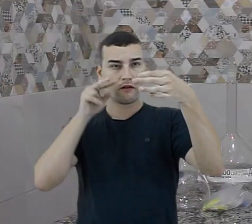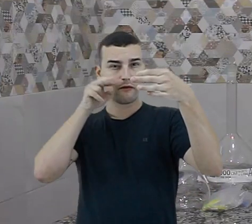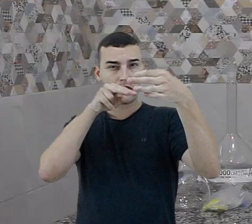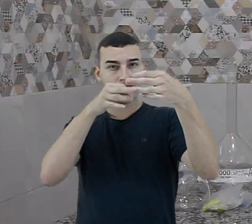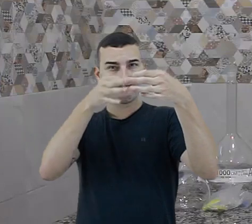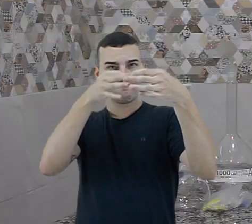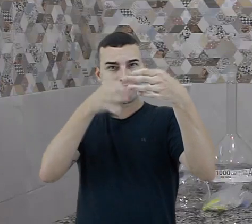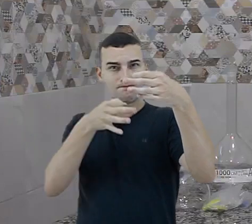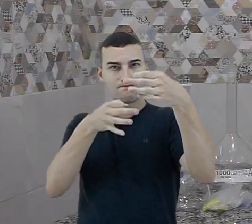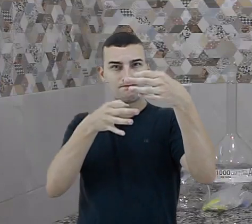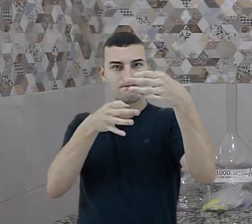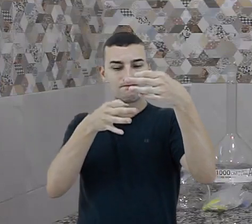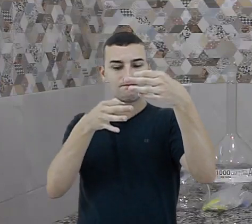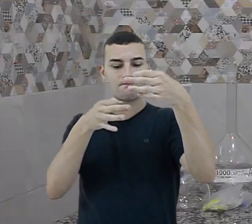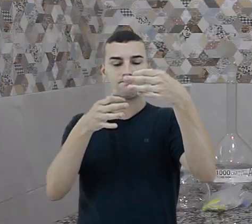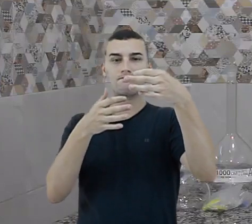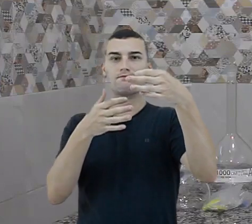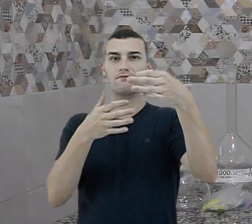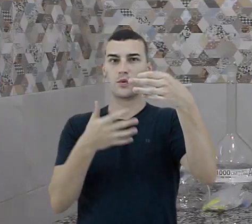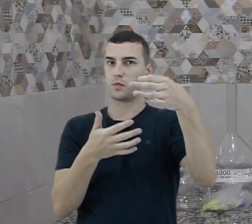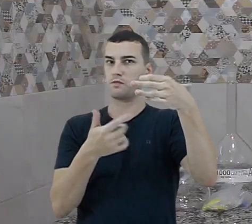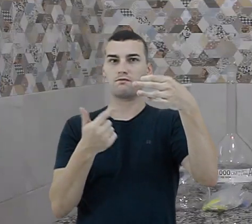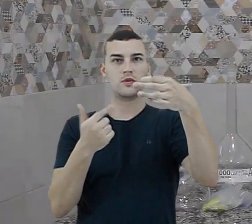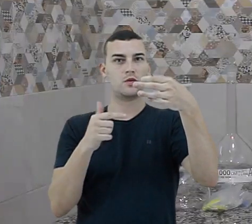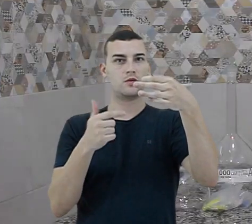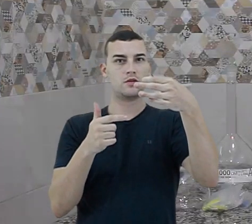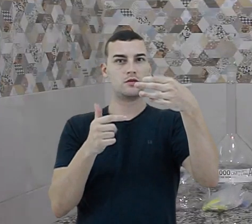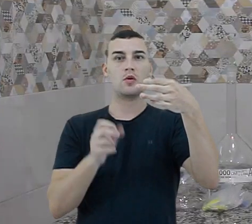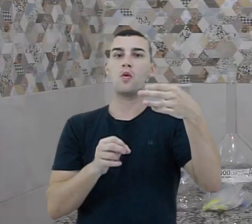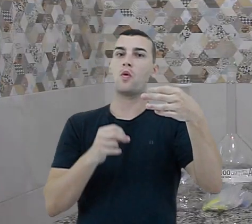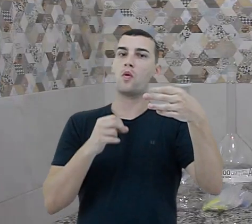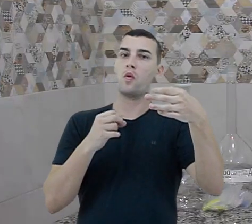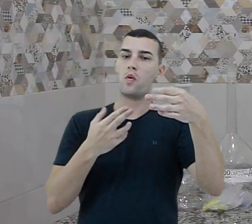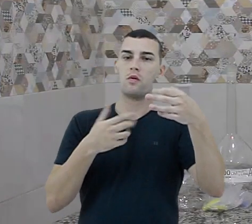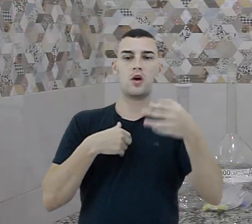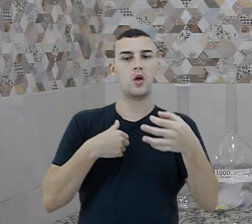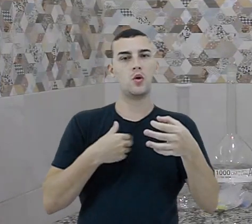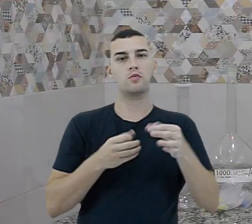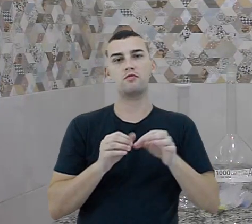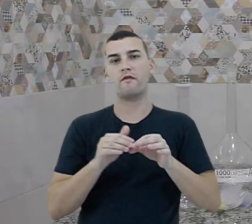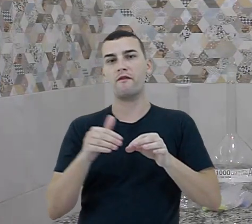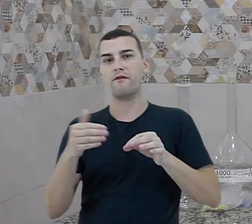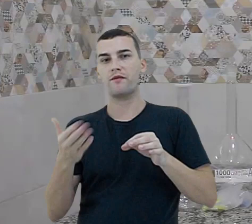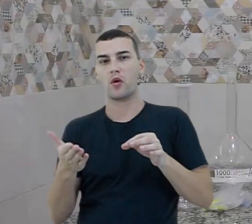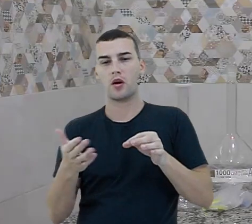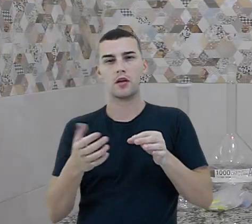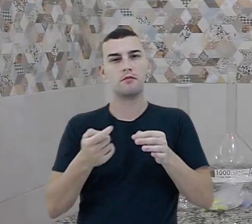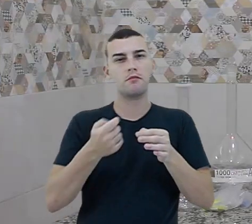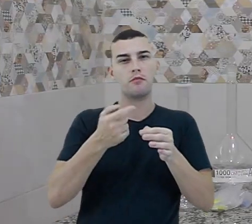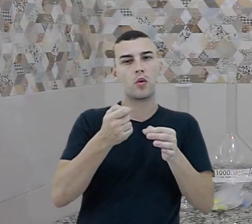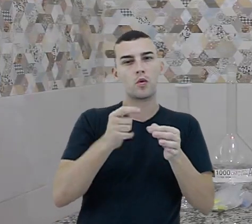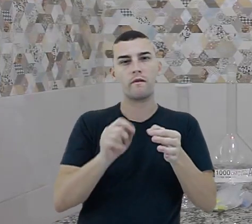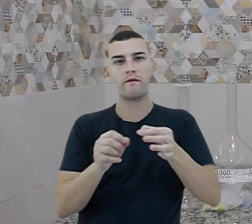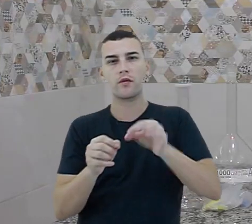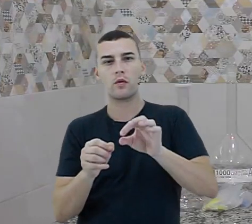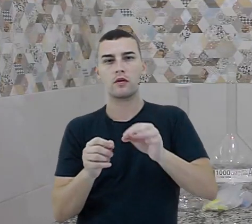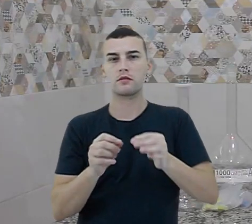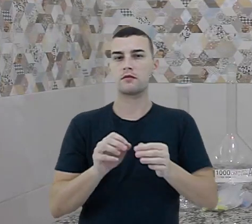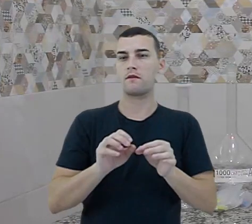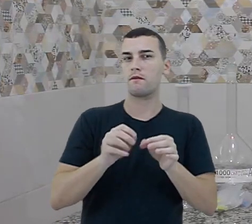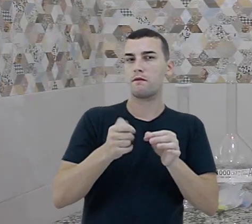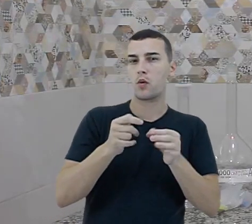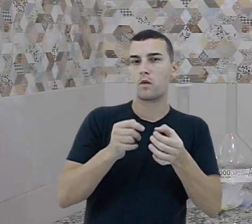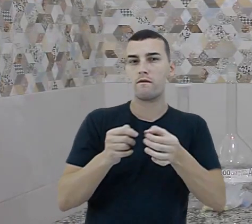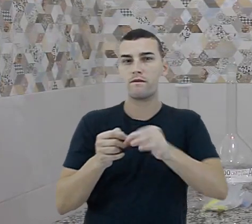vejo se está posicionado, não está, então eu devolvo um pouco desse líquido e vou